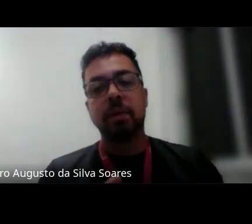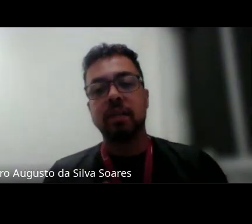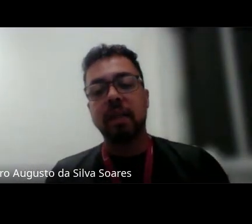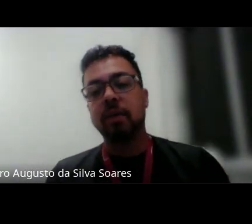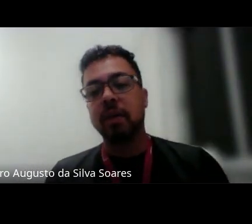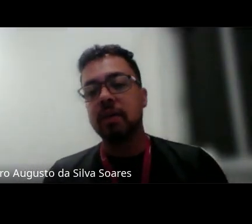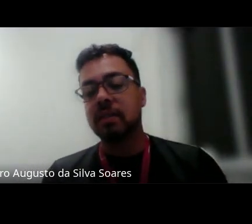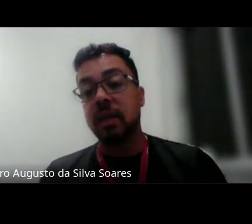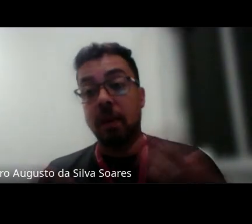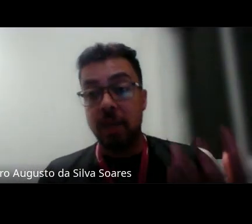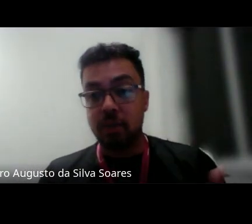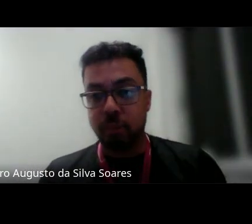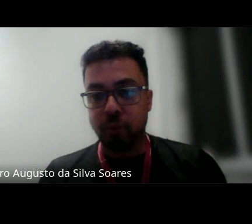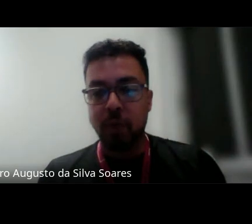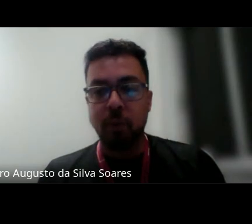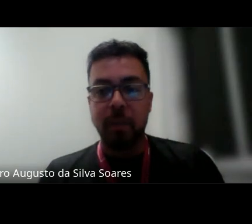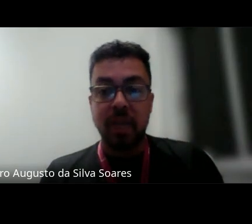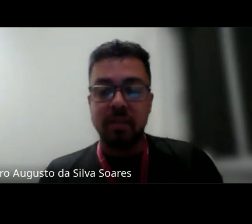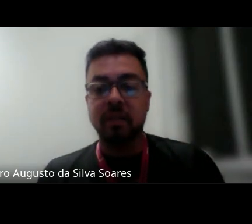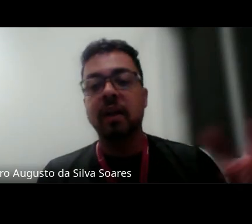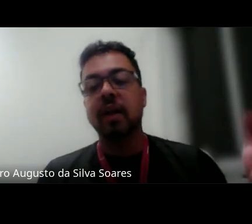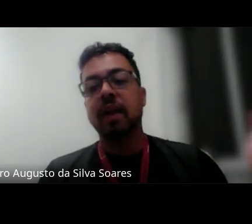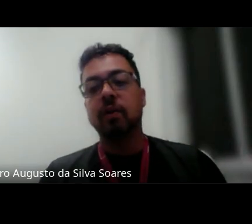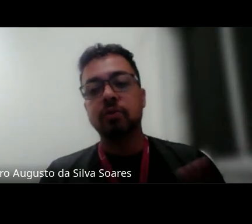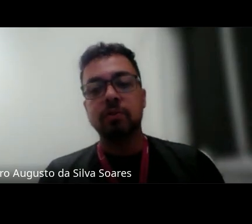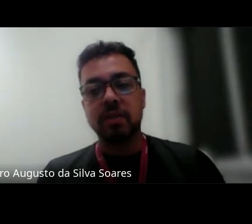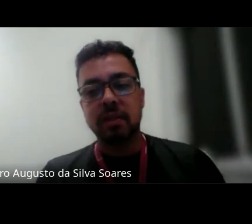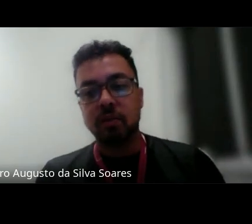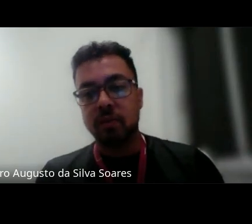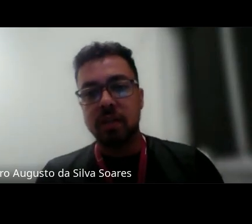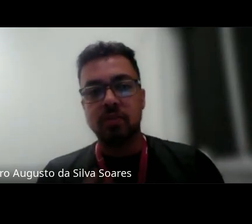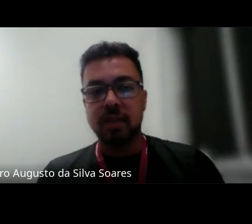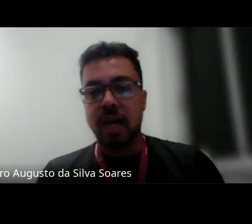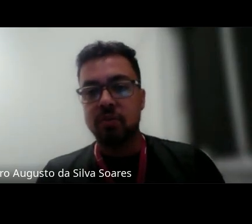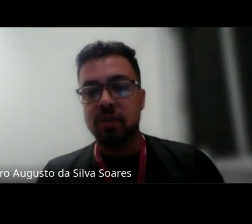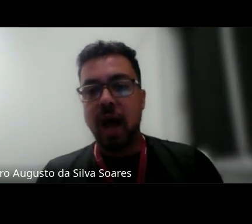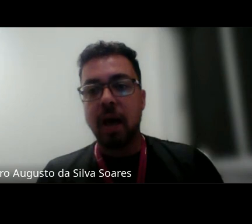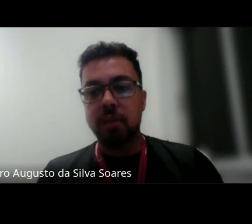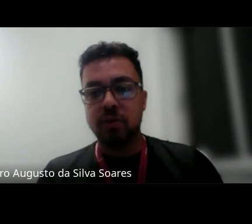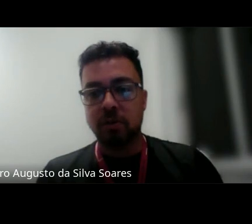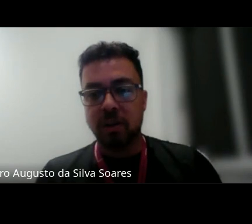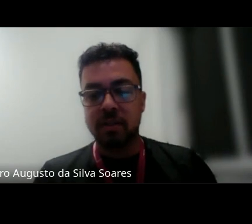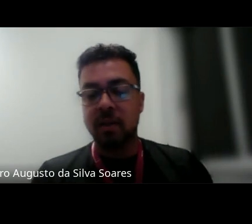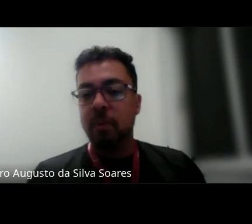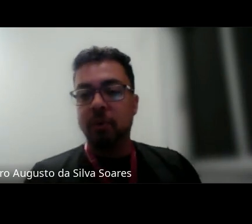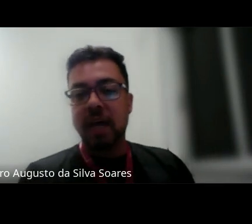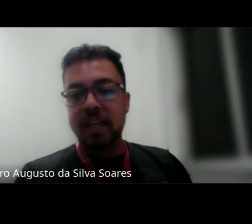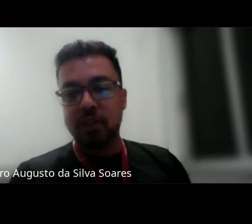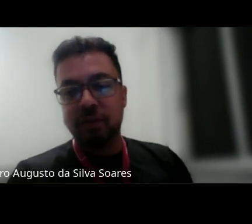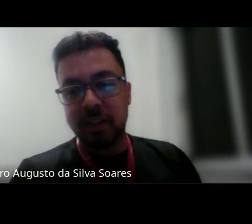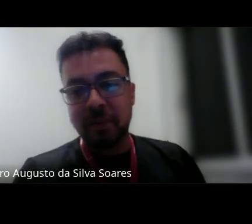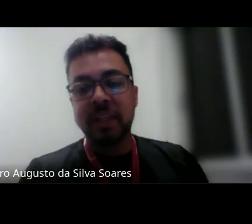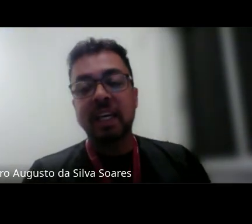para apresentar o que externamente o público pensa, né, outros pesquisadores associados à biossegurança. Por